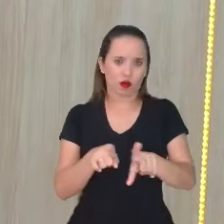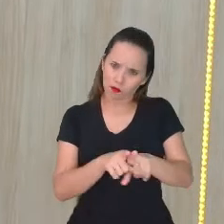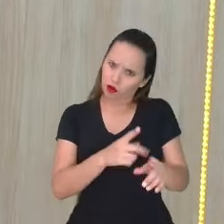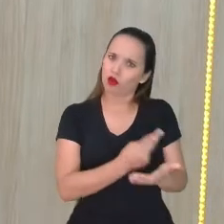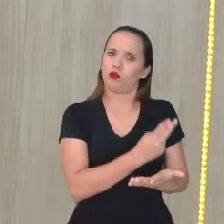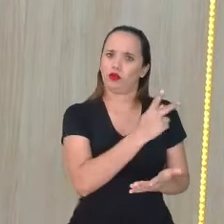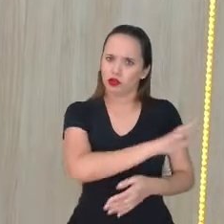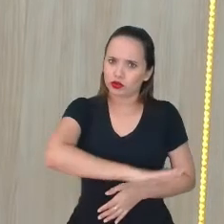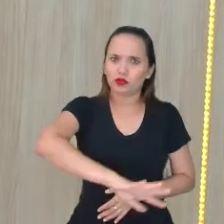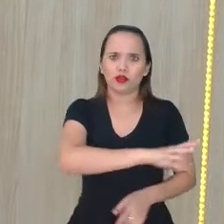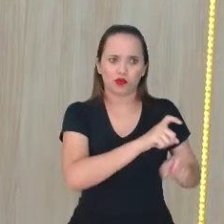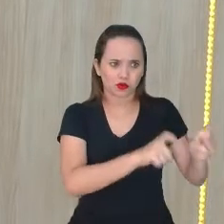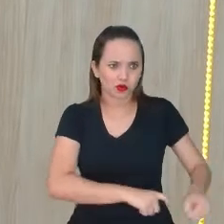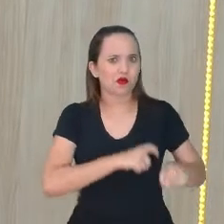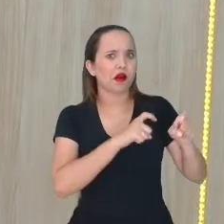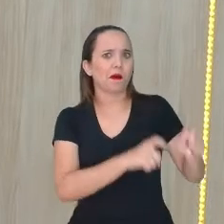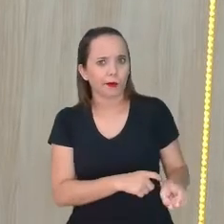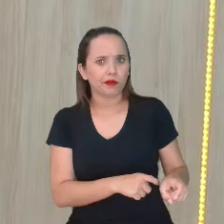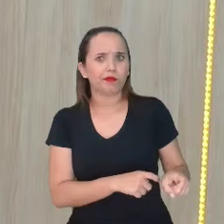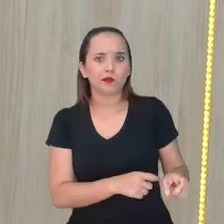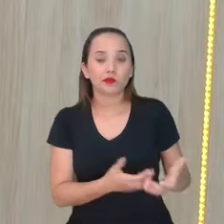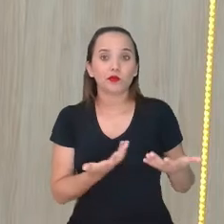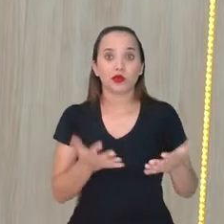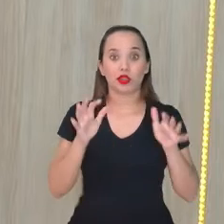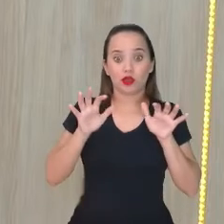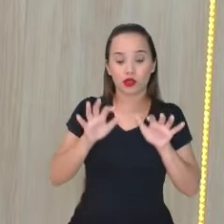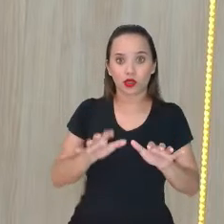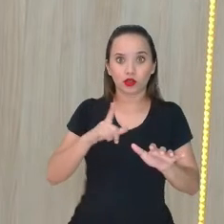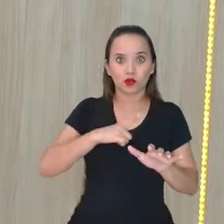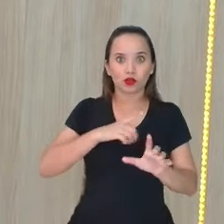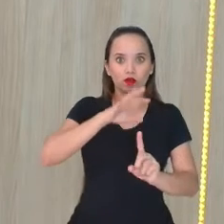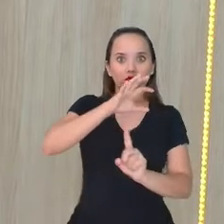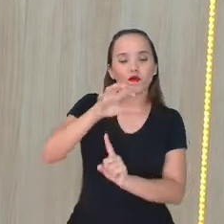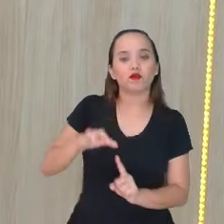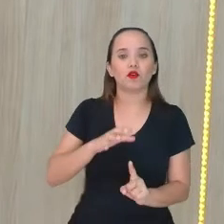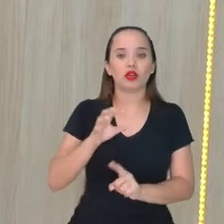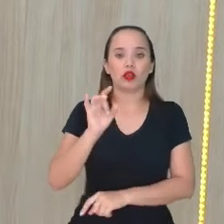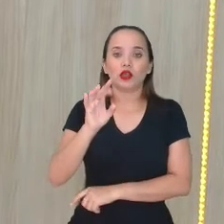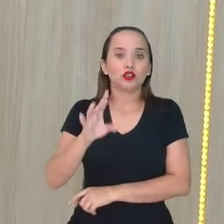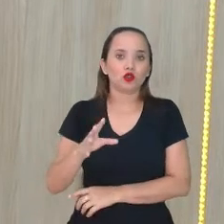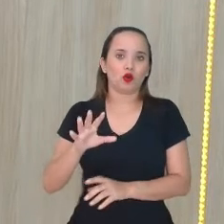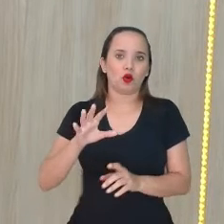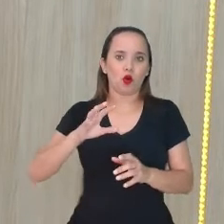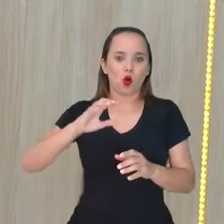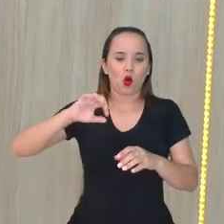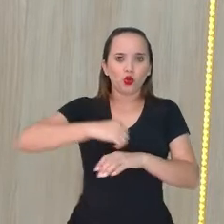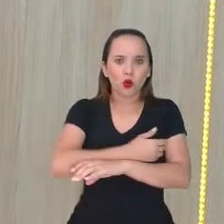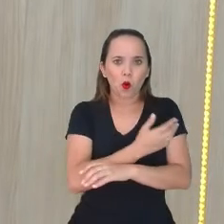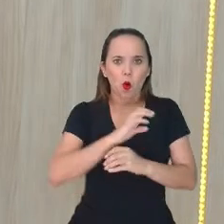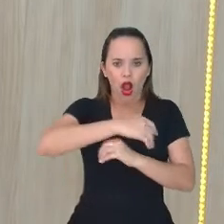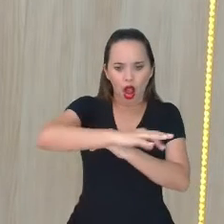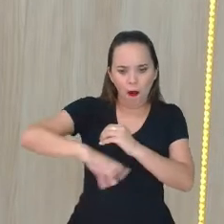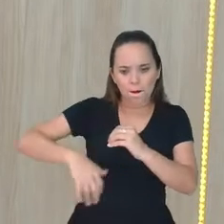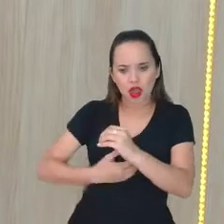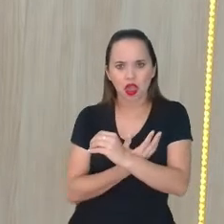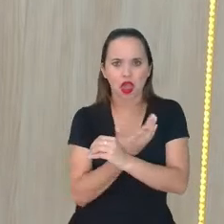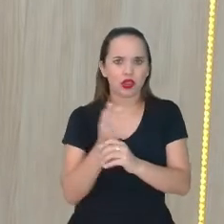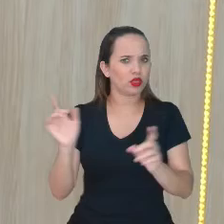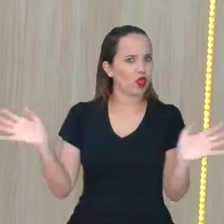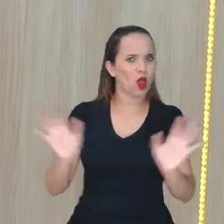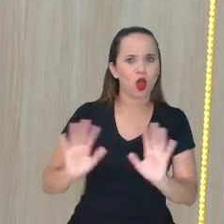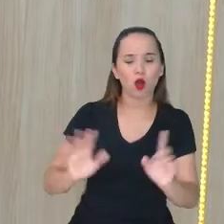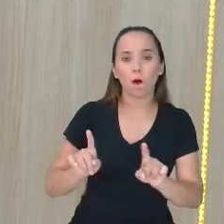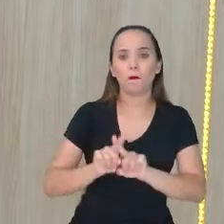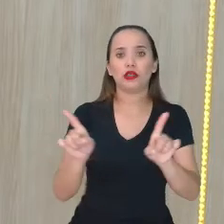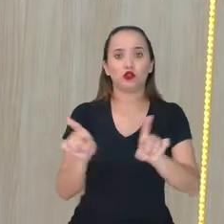campo, professor Gilson. E isso impactou, olha, não só o meio ambiente, mas o pequeno produtor ali, né?